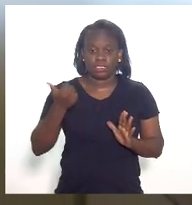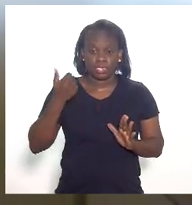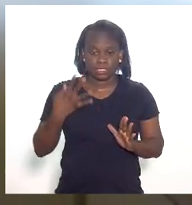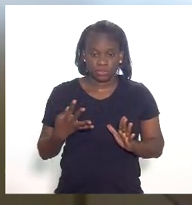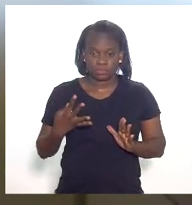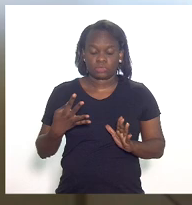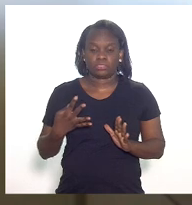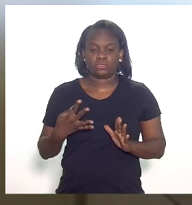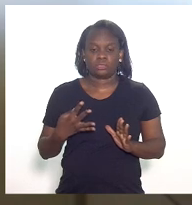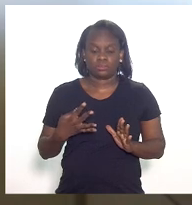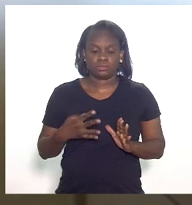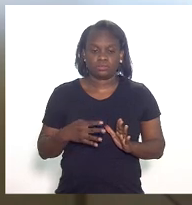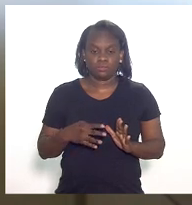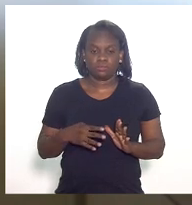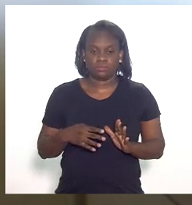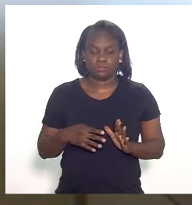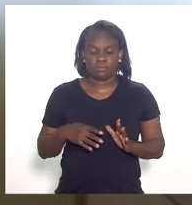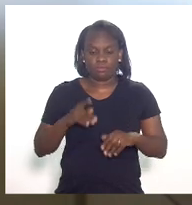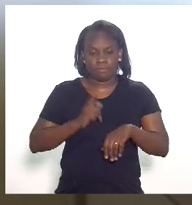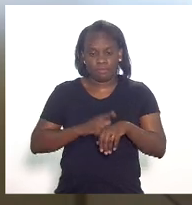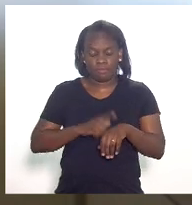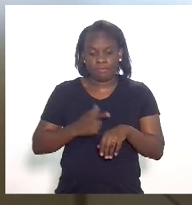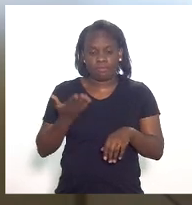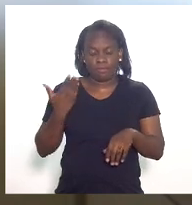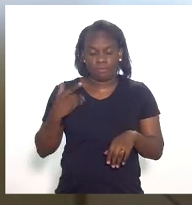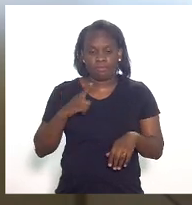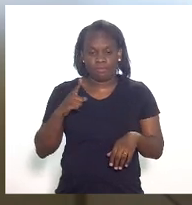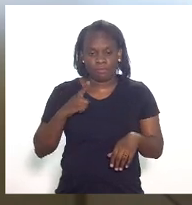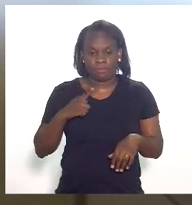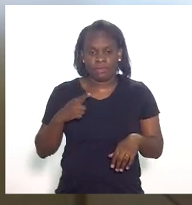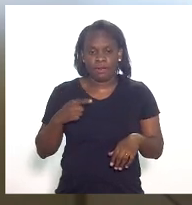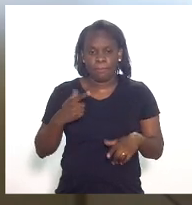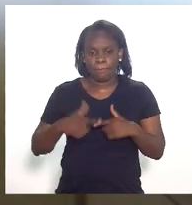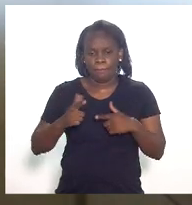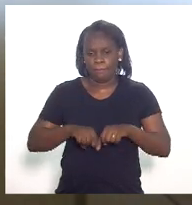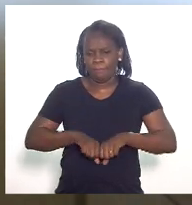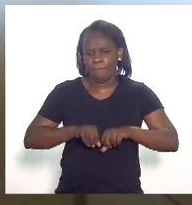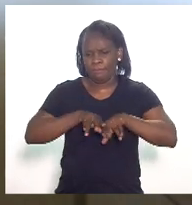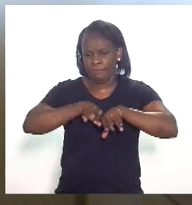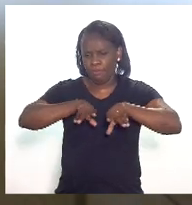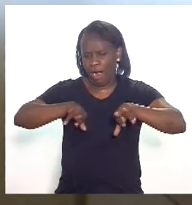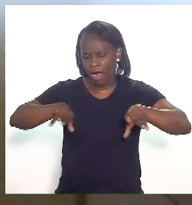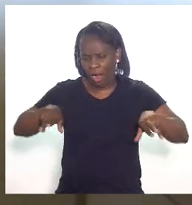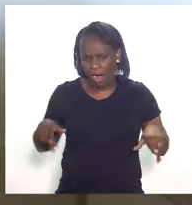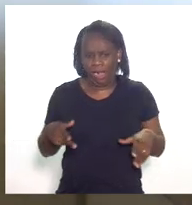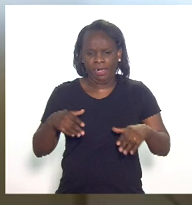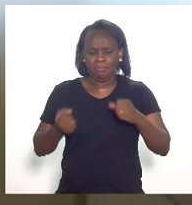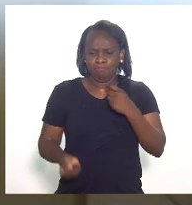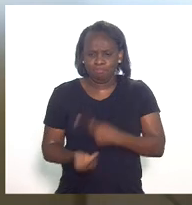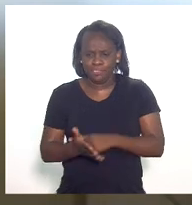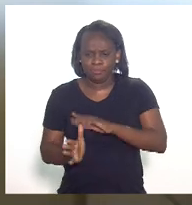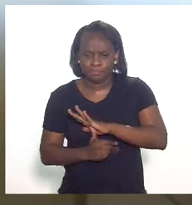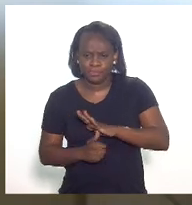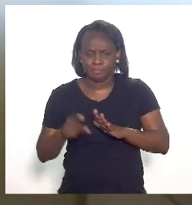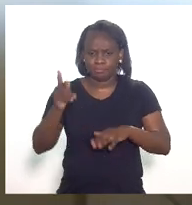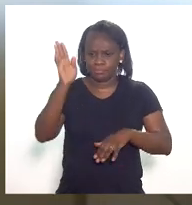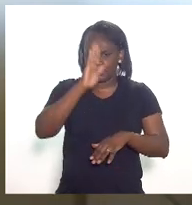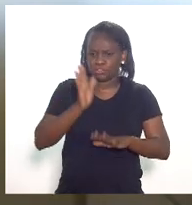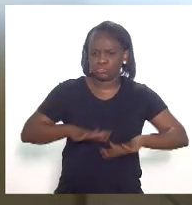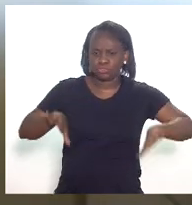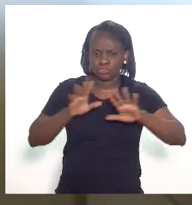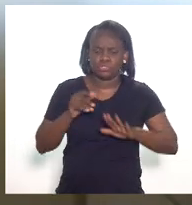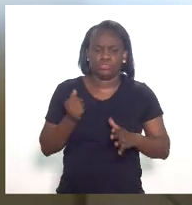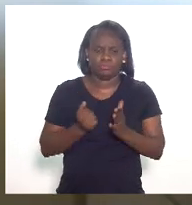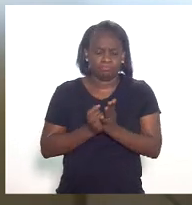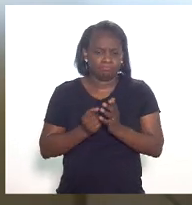nasce, né, naquele momento que se explodiu diversos nichos de corrupção no país, e